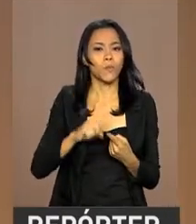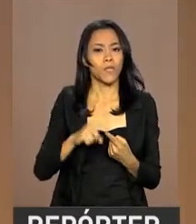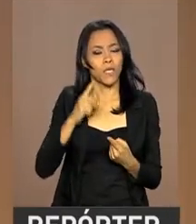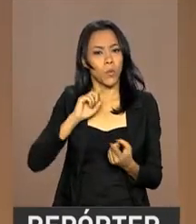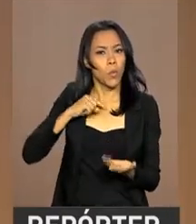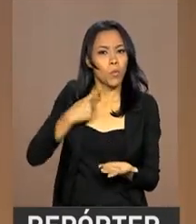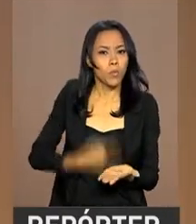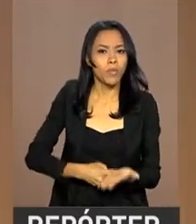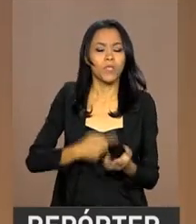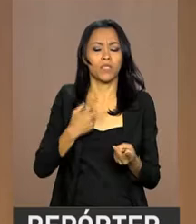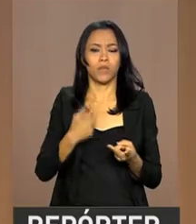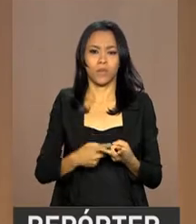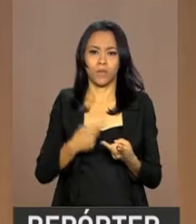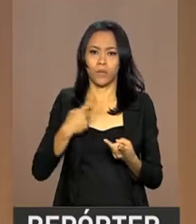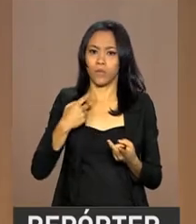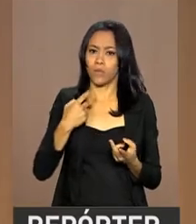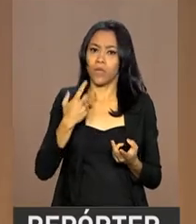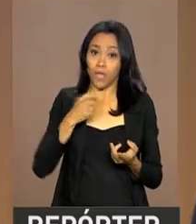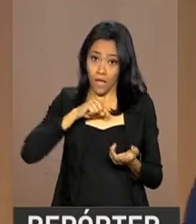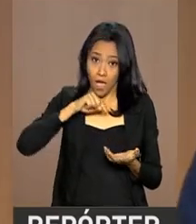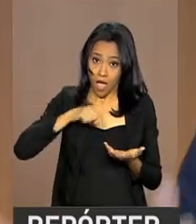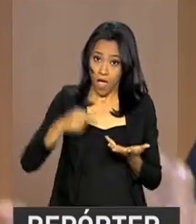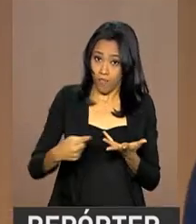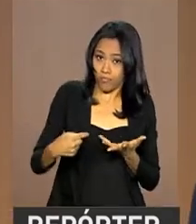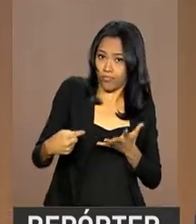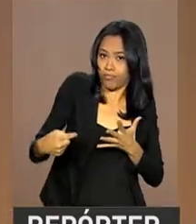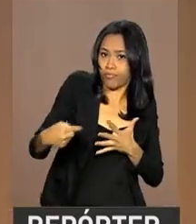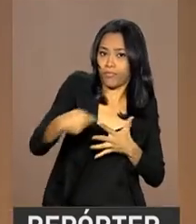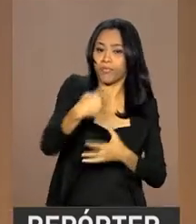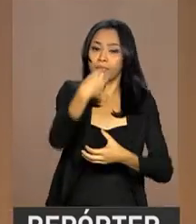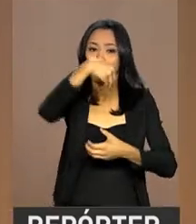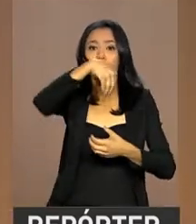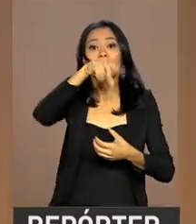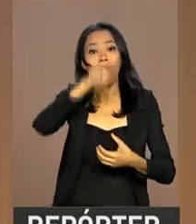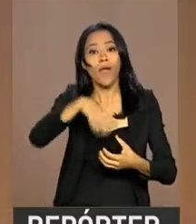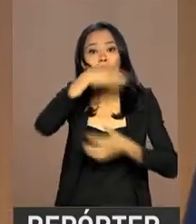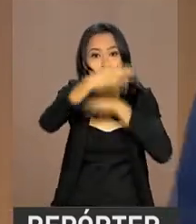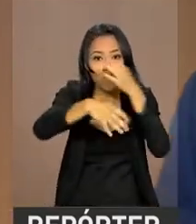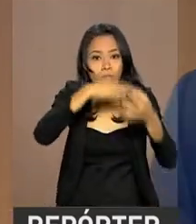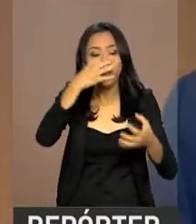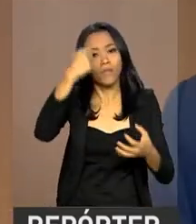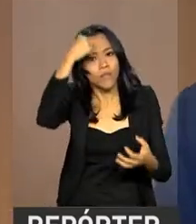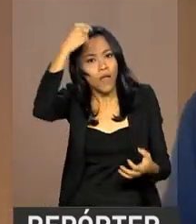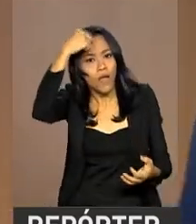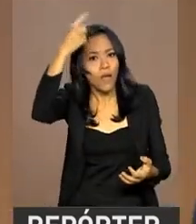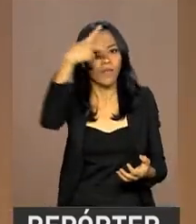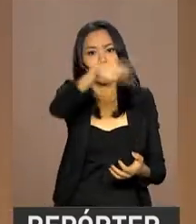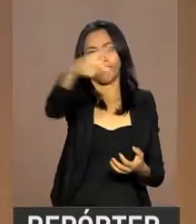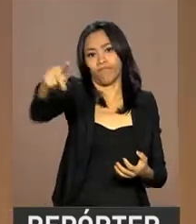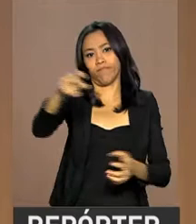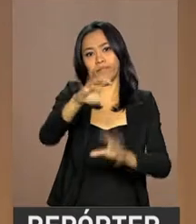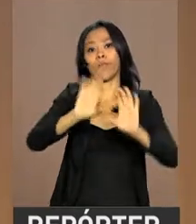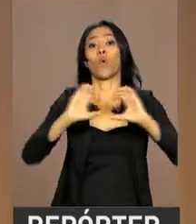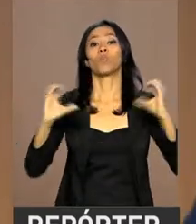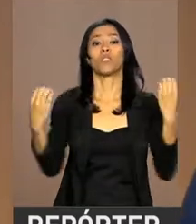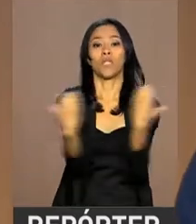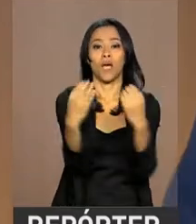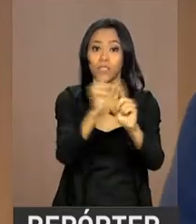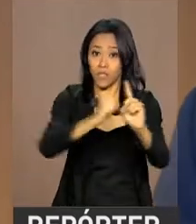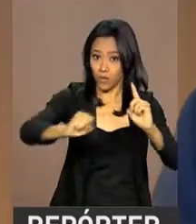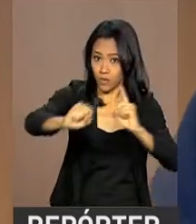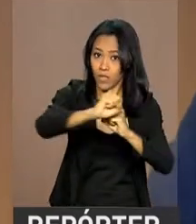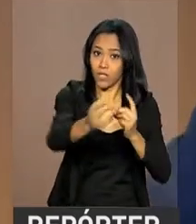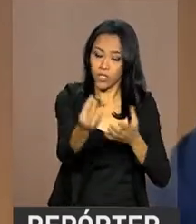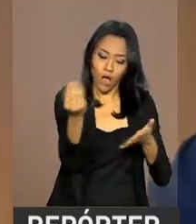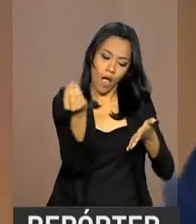com as atividades culturais, inclusive essas atividades que nascem da própria comunidade, né? É muito importante frisar isso. E, paralelo